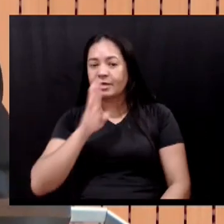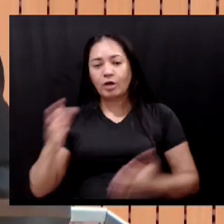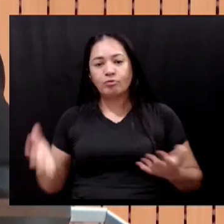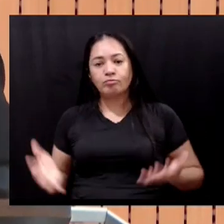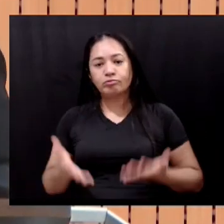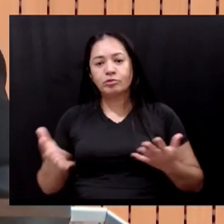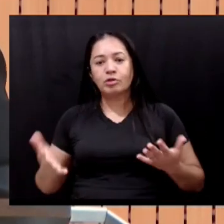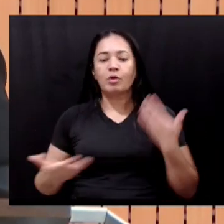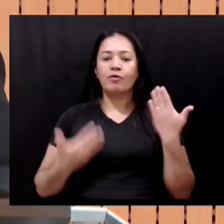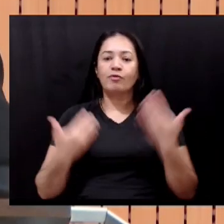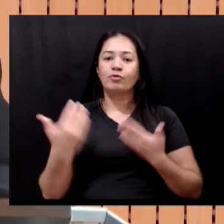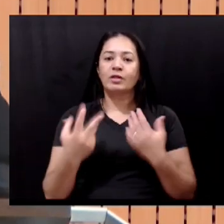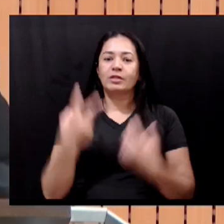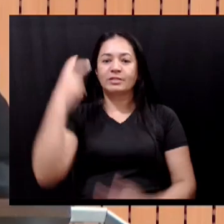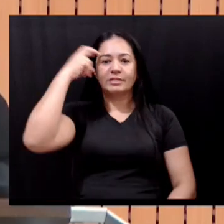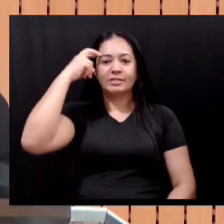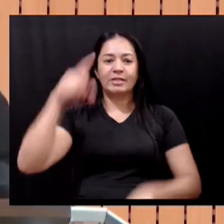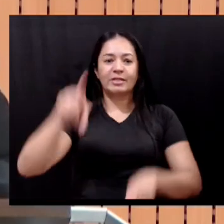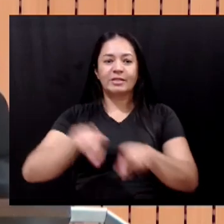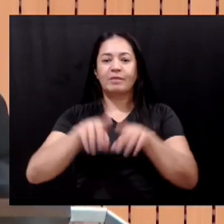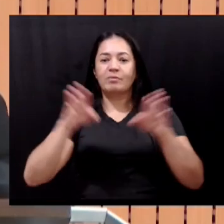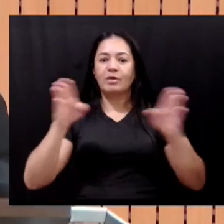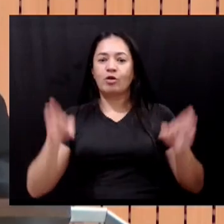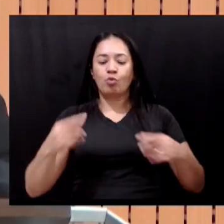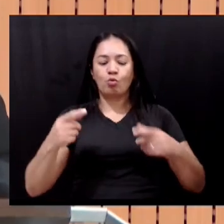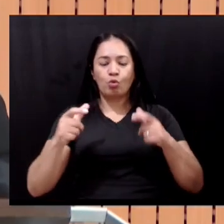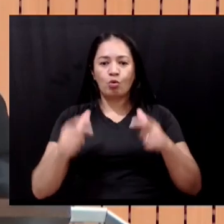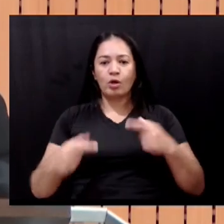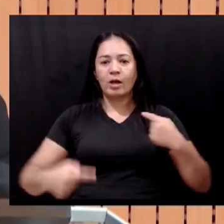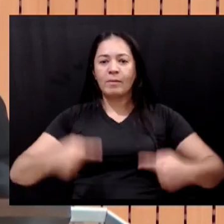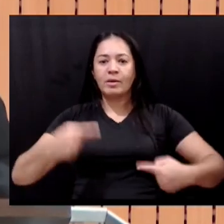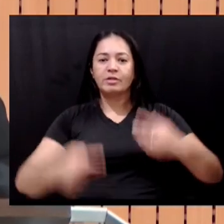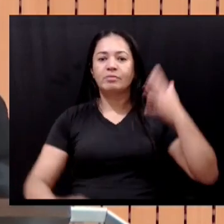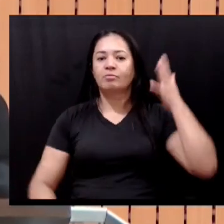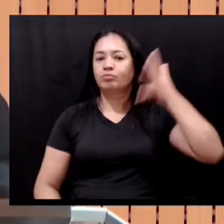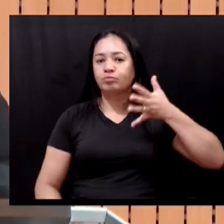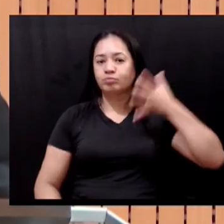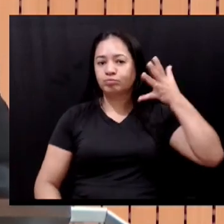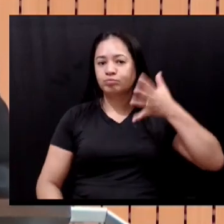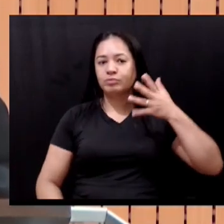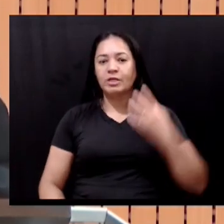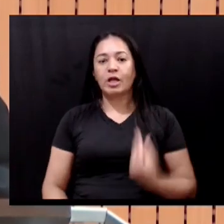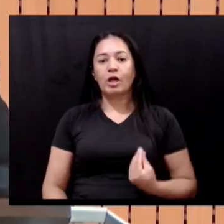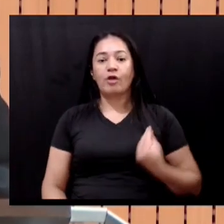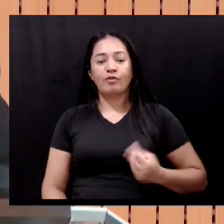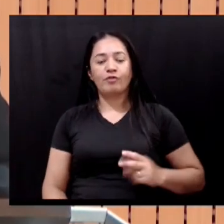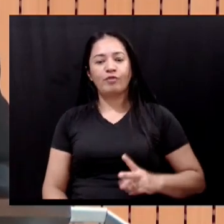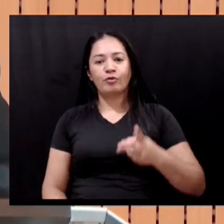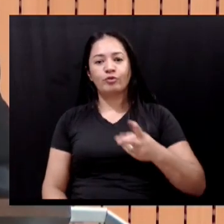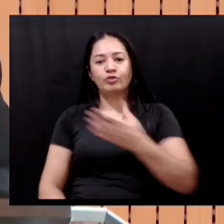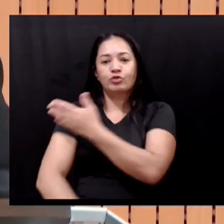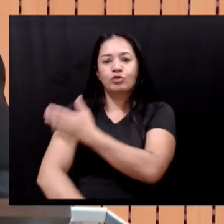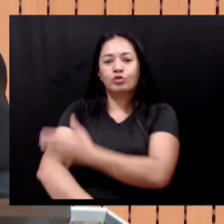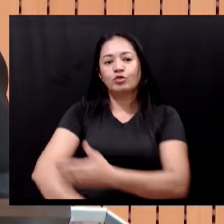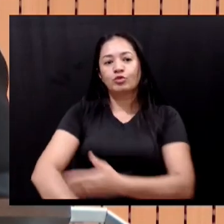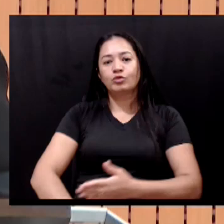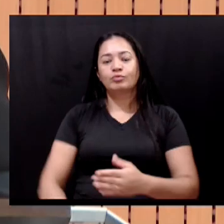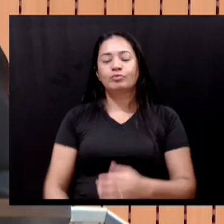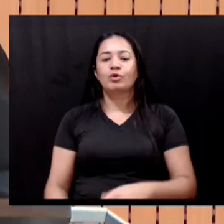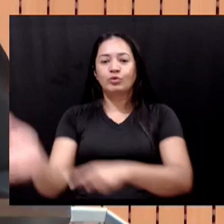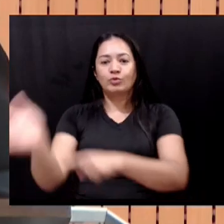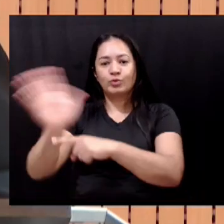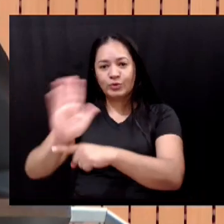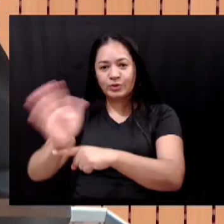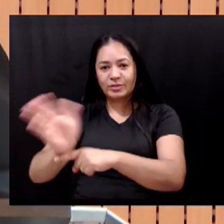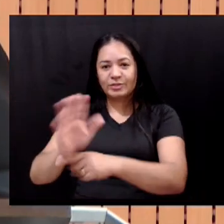como palco para debates e palestras, mantendo viva a tradição do cineclubismo no centro da